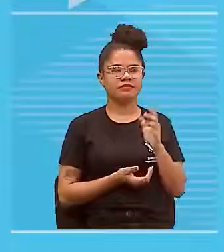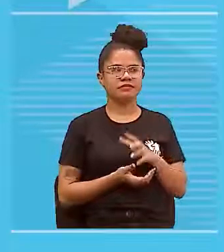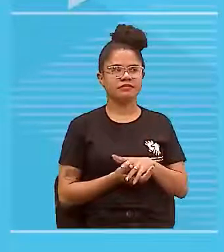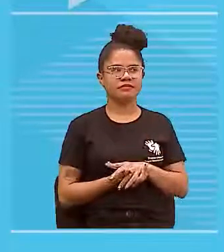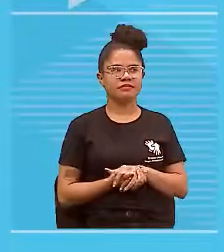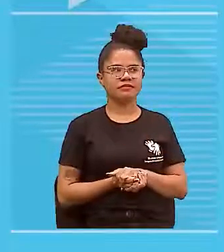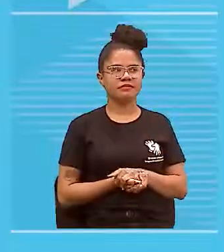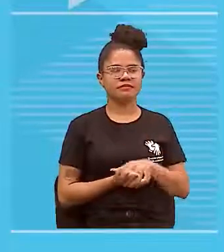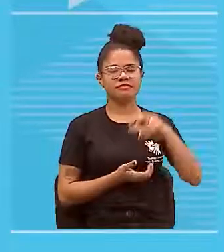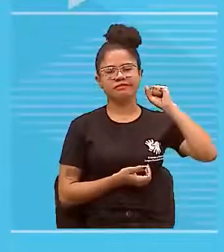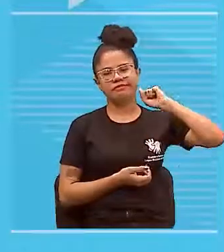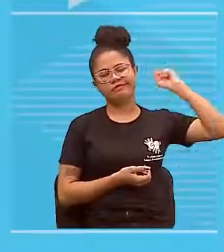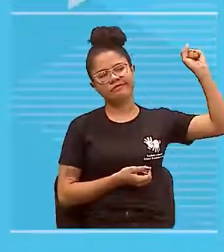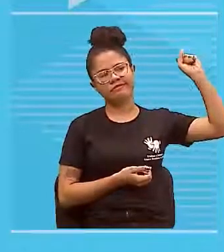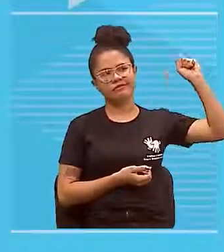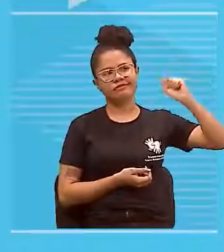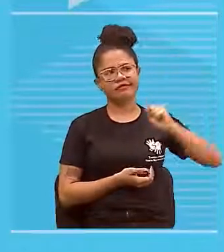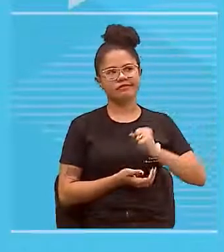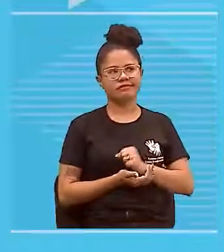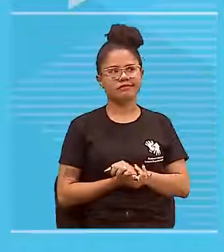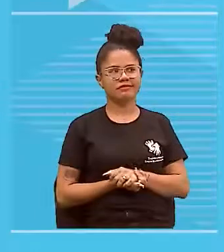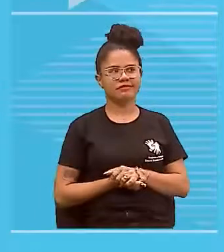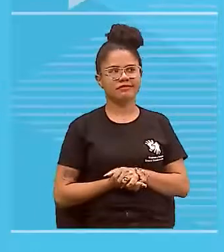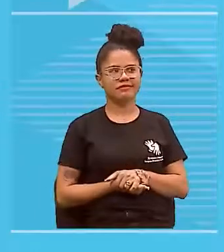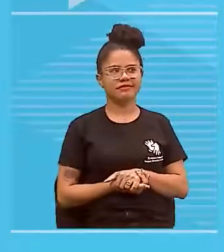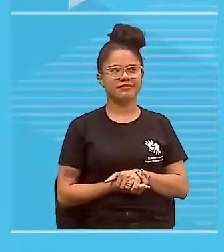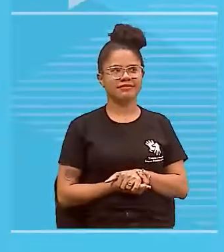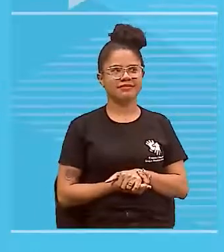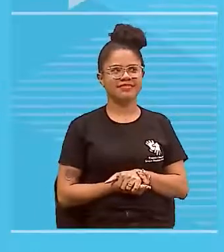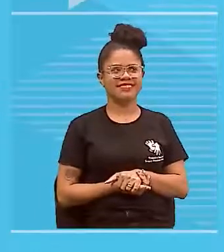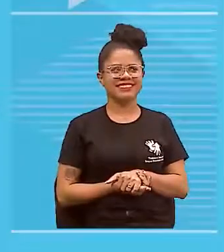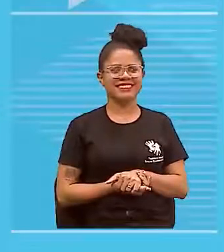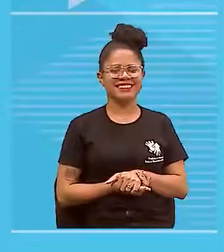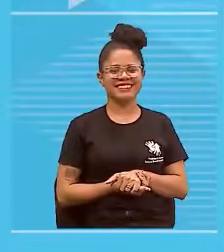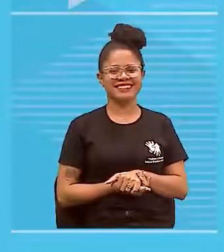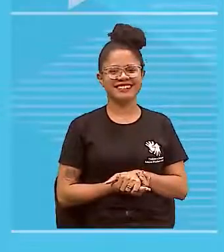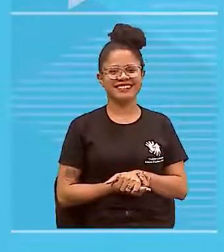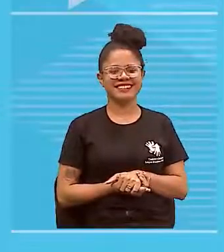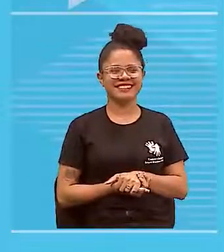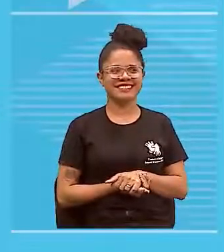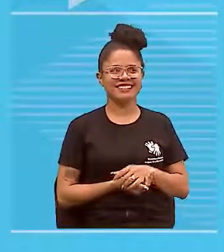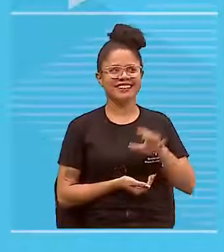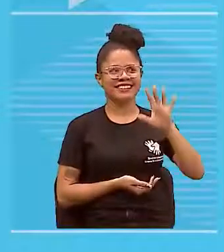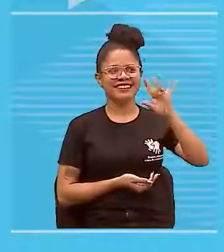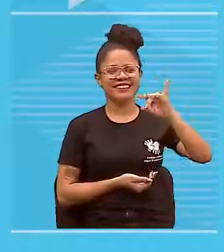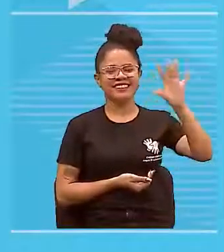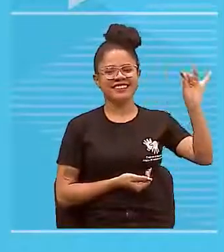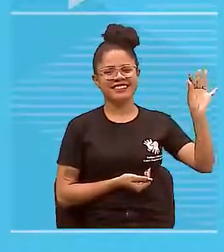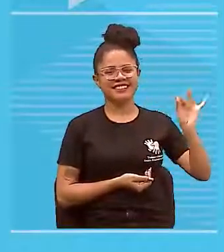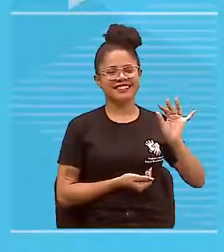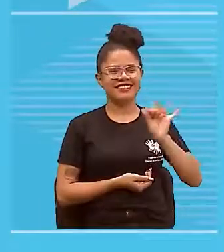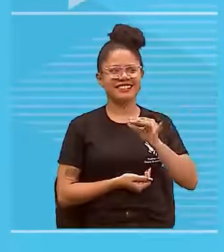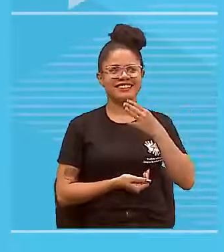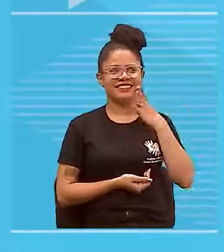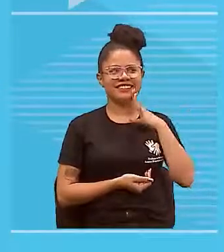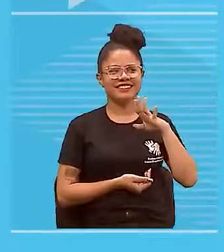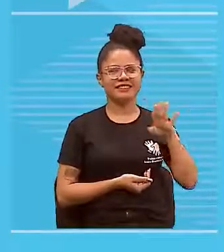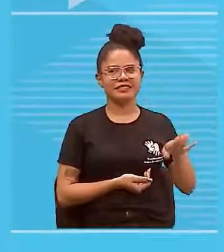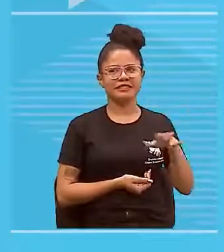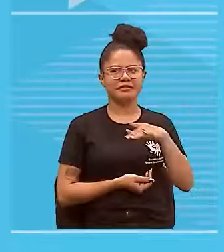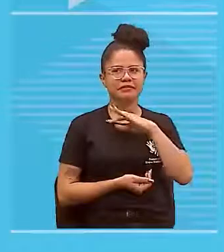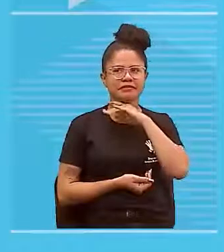né a loucura que é grande meu amigo nessa casa aqui cada amigo aqui é pior do que o